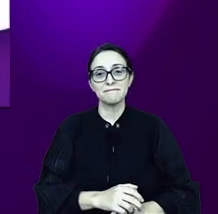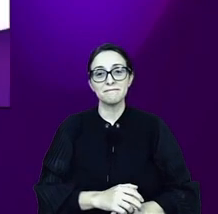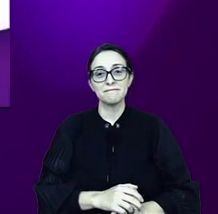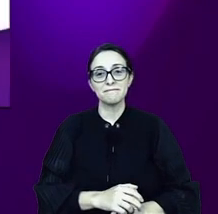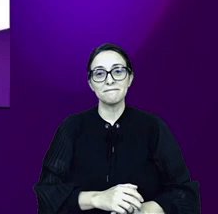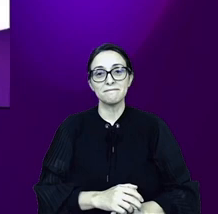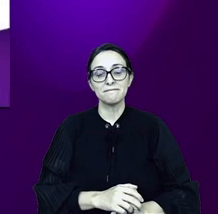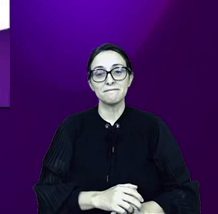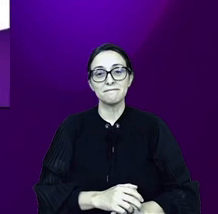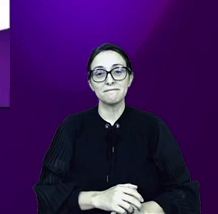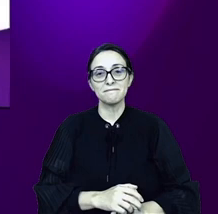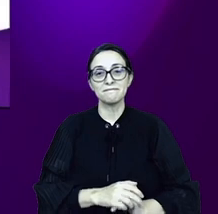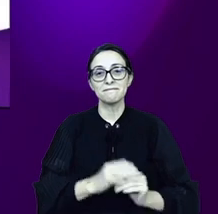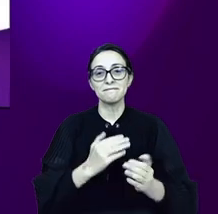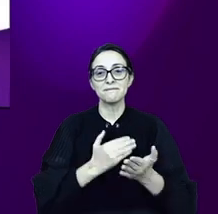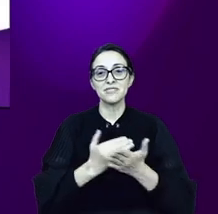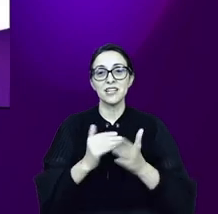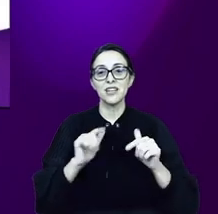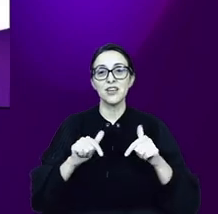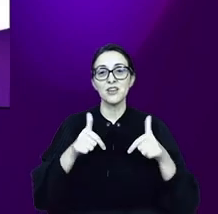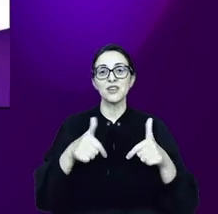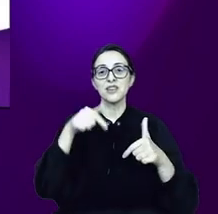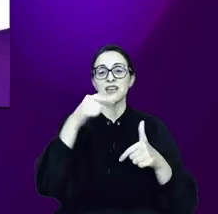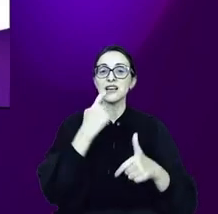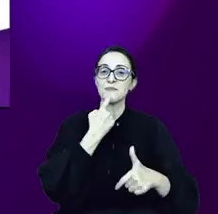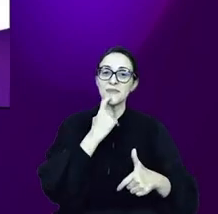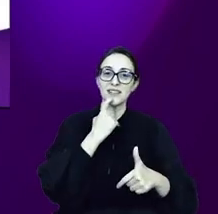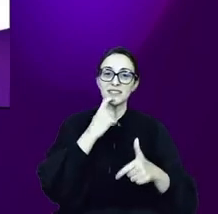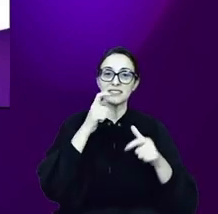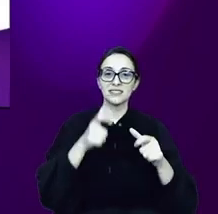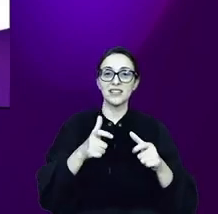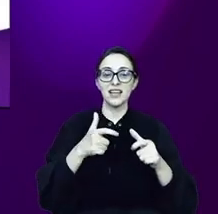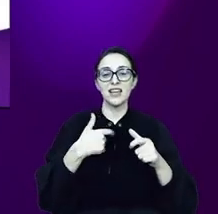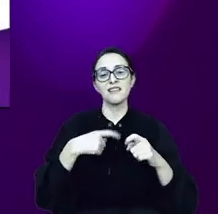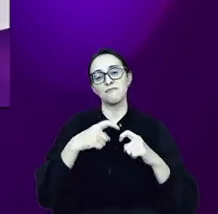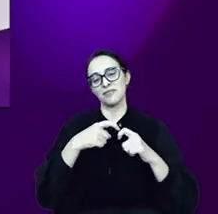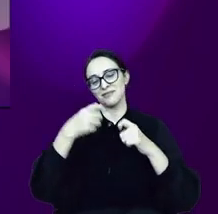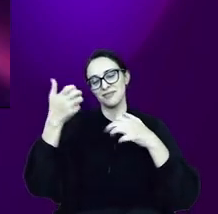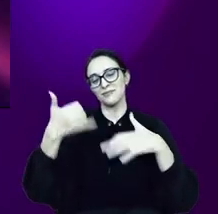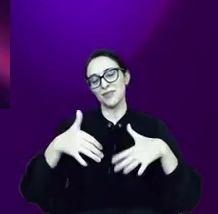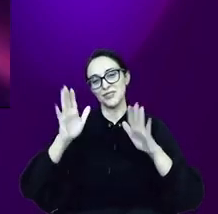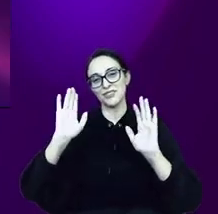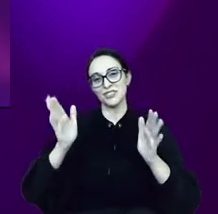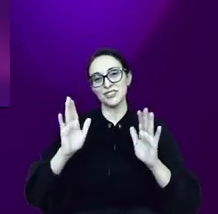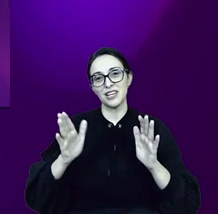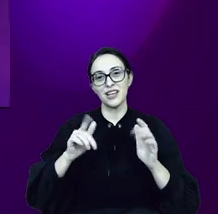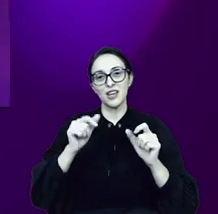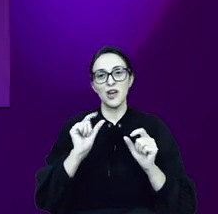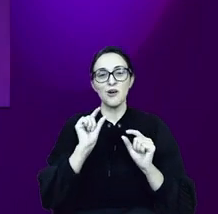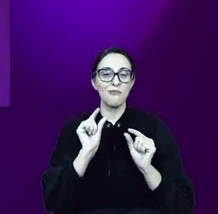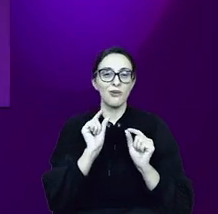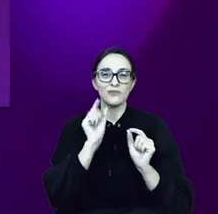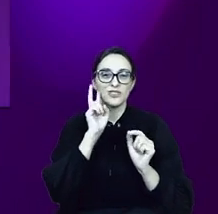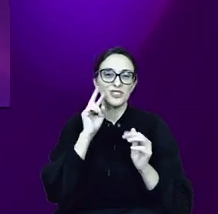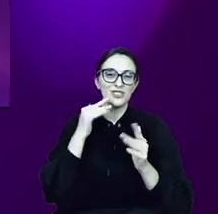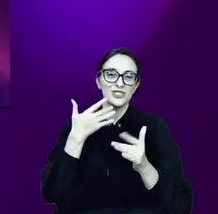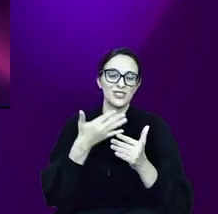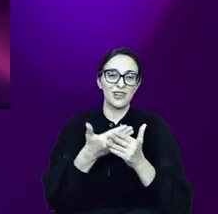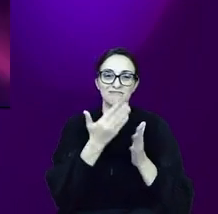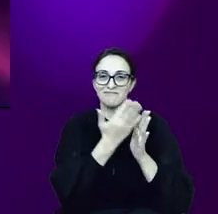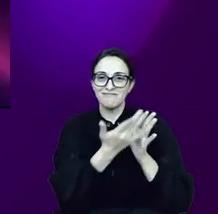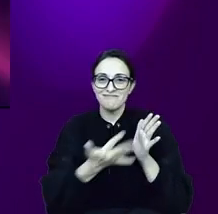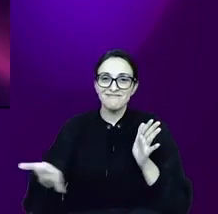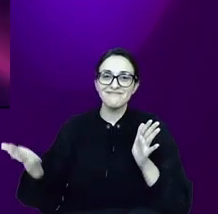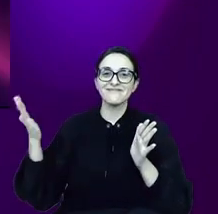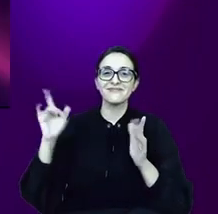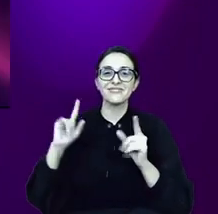Então, para começar, eu atuo aqui em Campinas, como o Dr. Renan falou, e esse é um pouco da minha trajetória,